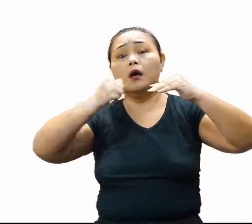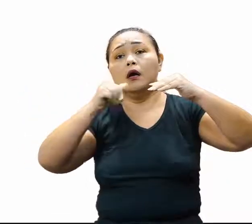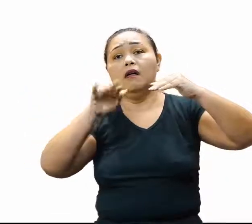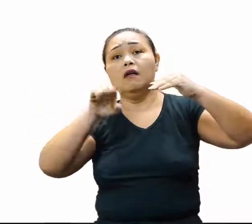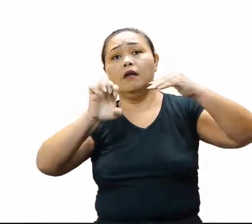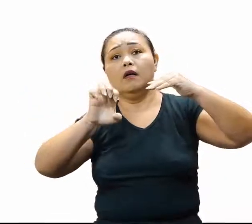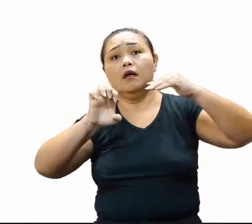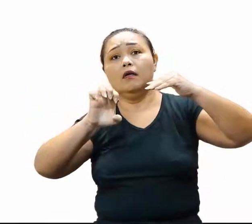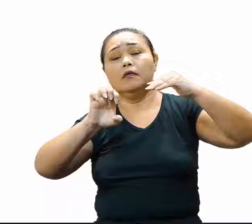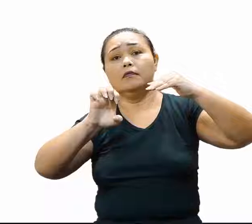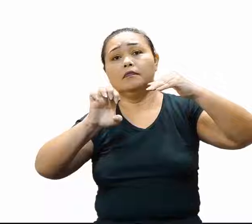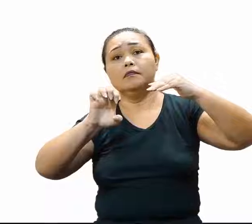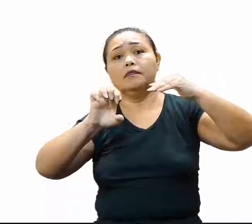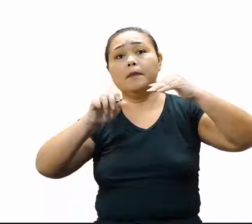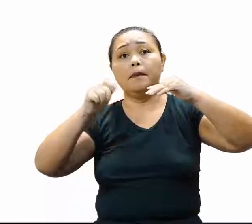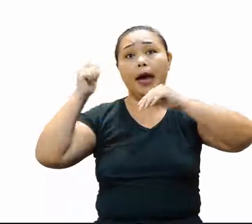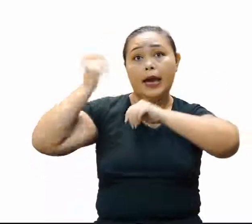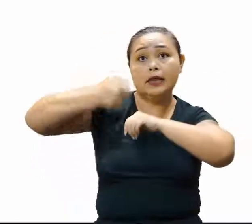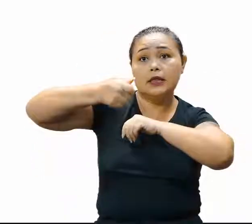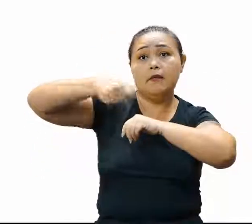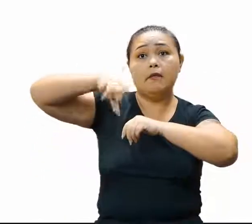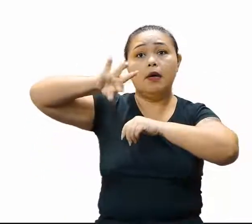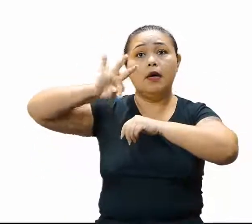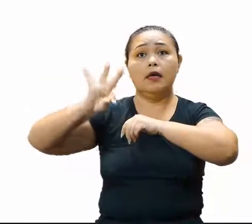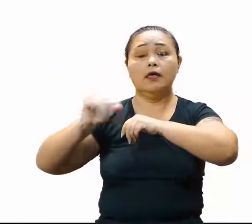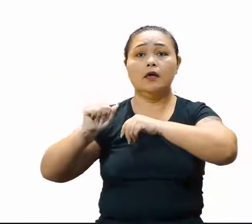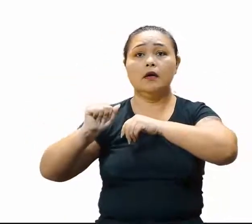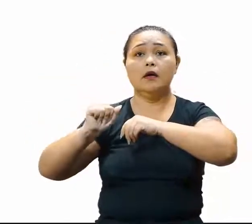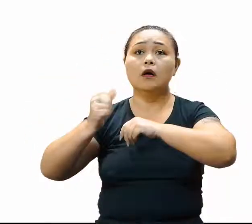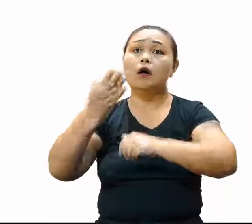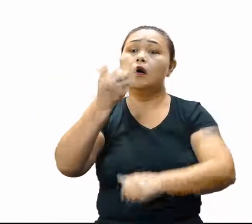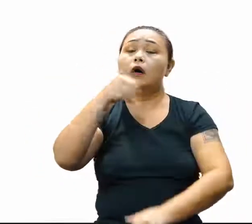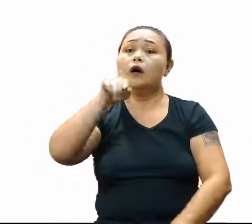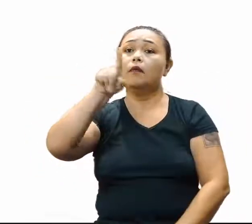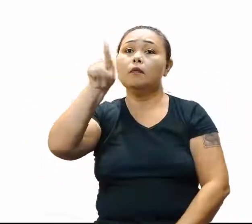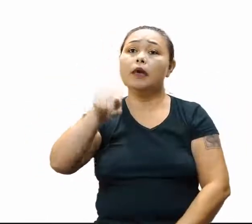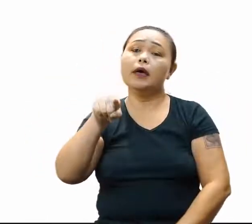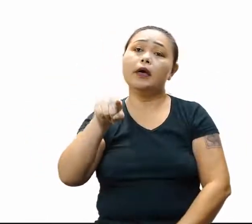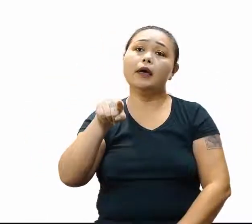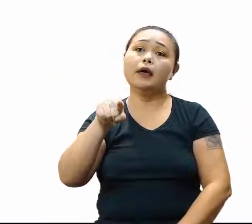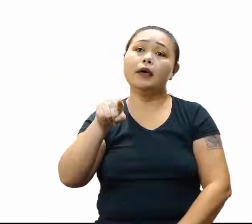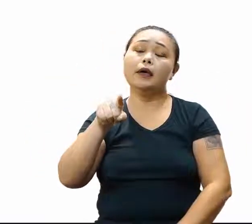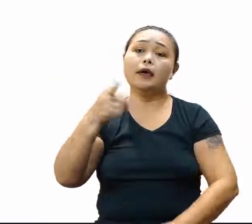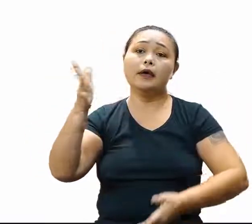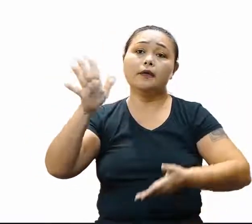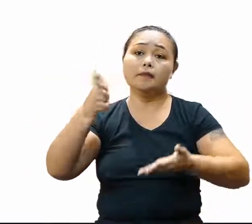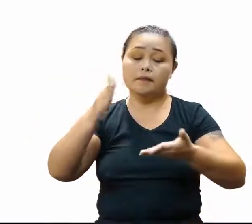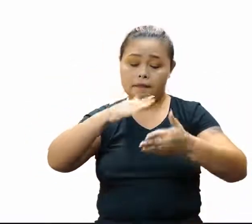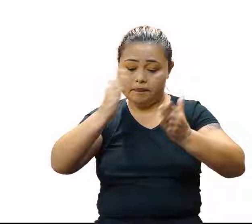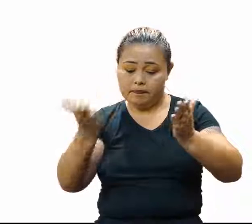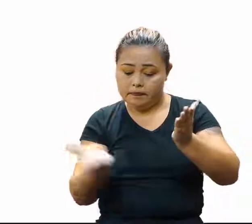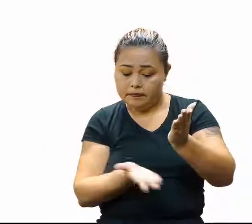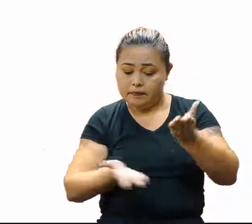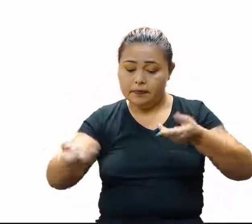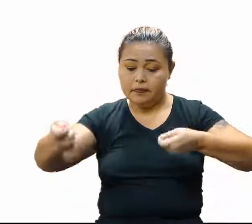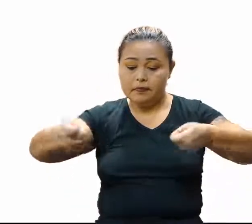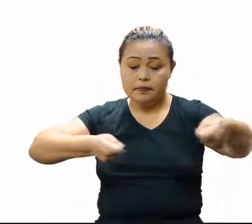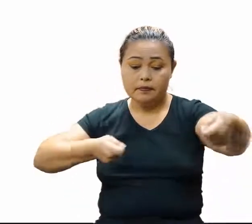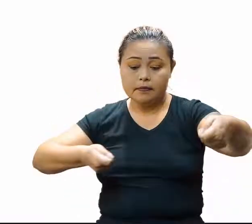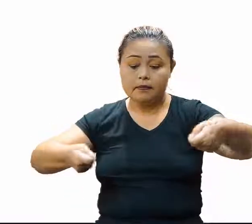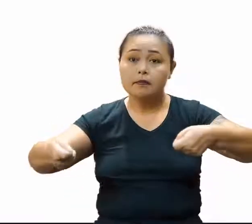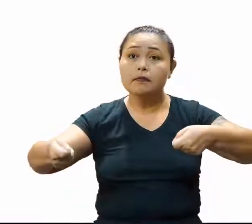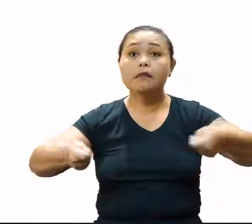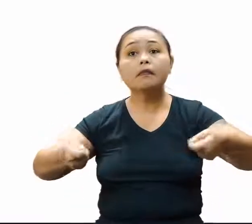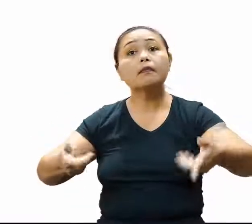almocafre, a marreta, o carombé e também a bateia. E